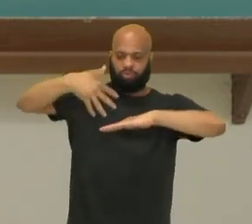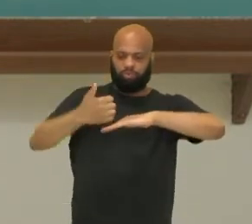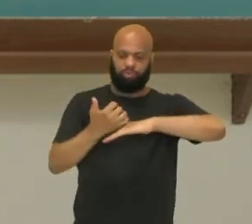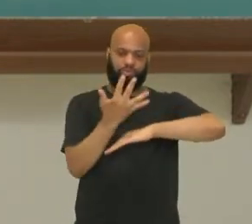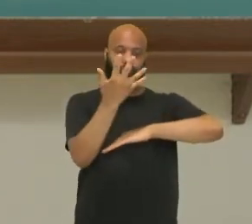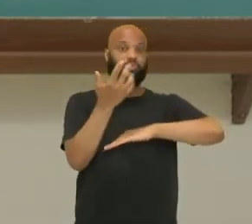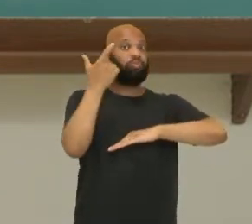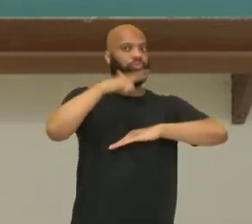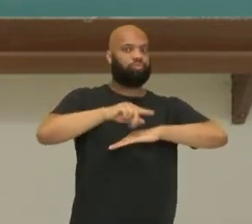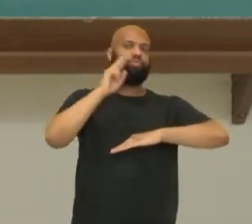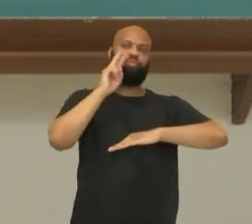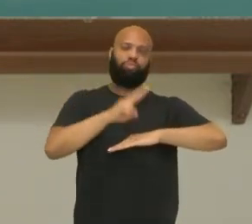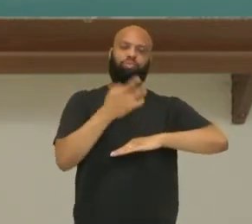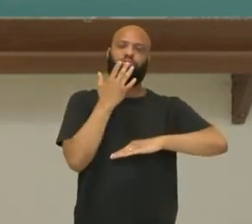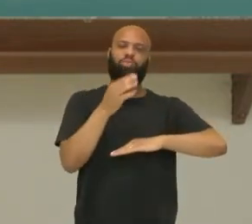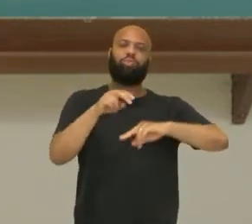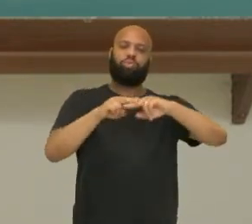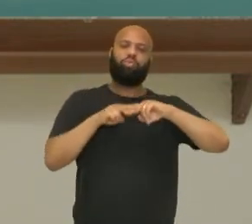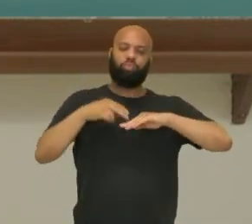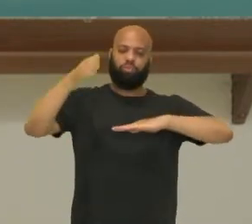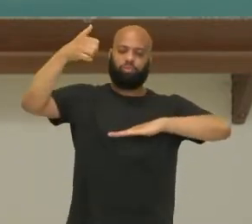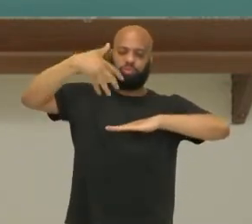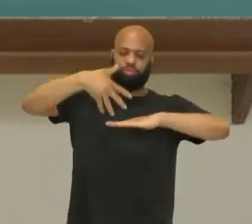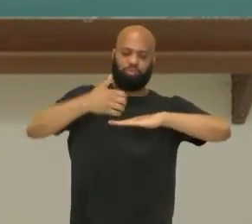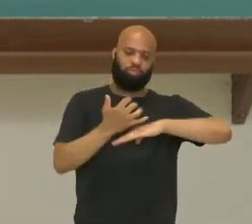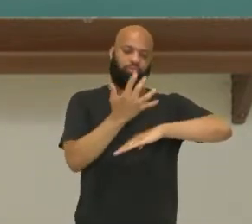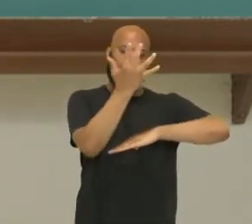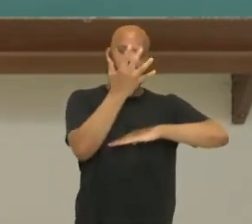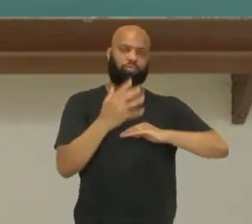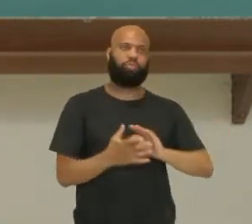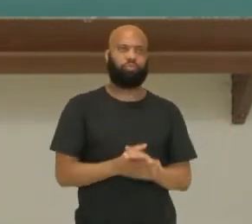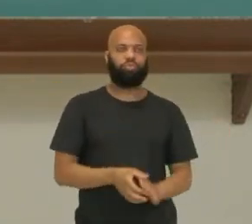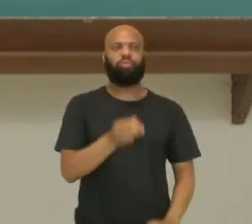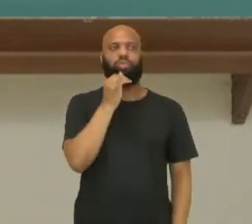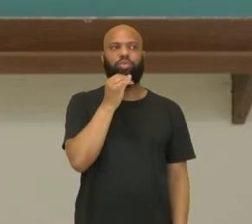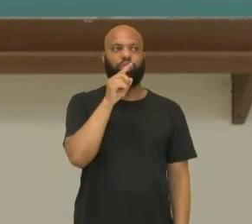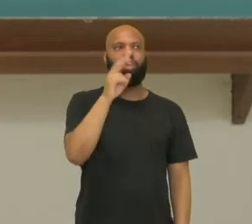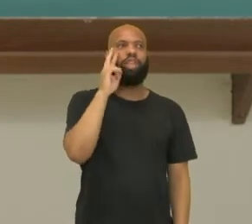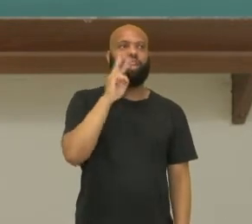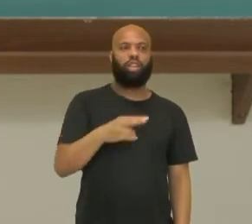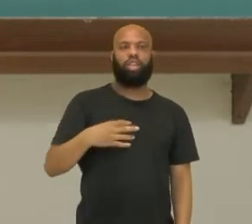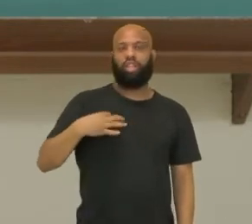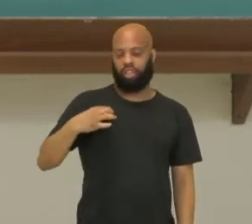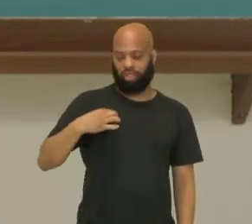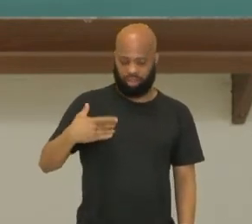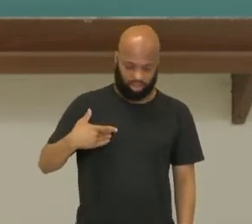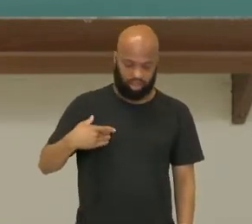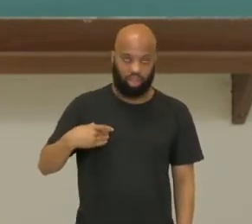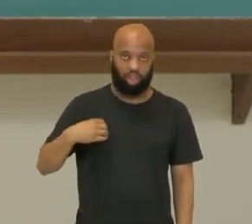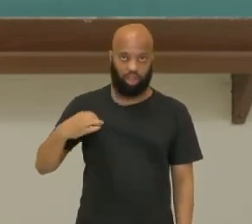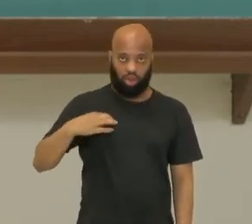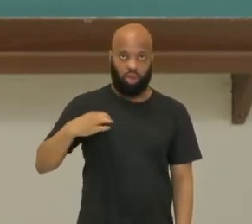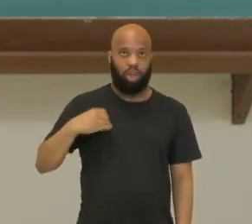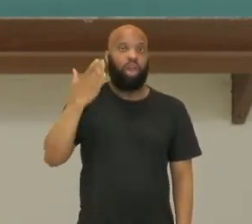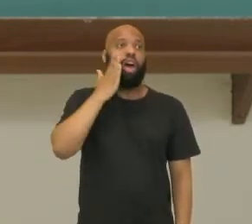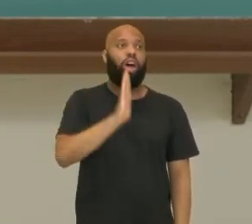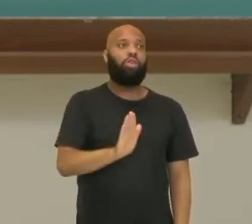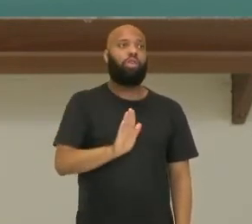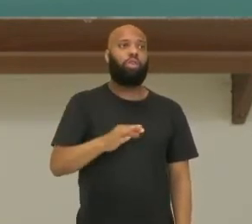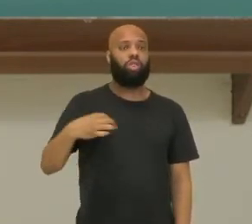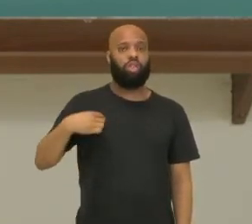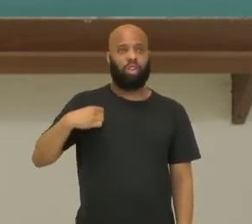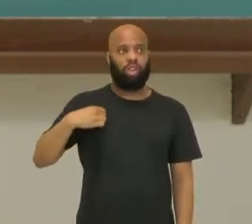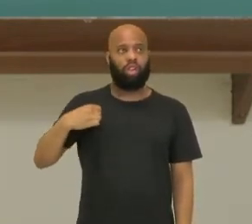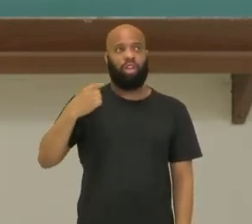enxerga a cor que a matéria não gosta. Por exemplo, você está olhando esse jaleco, ele é azul. O azul, você vê